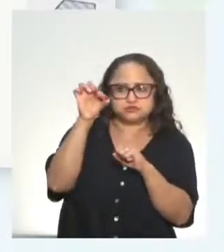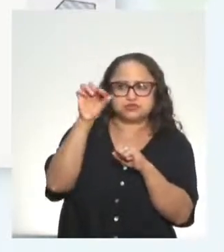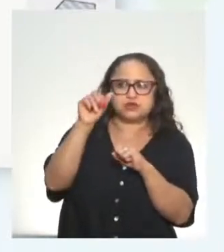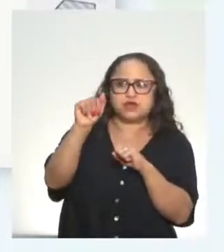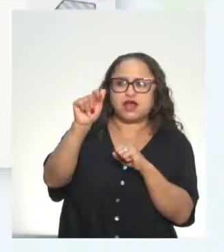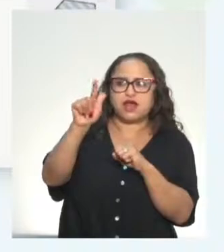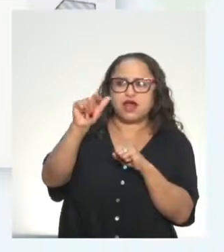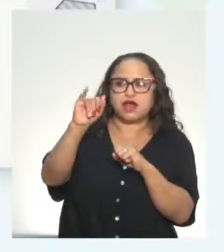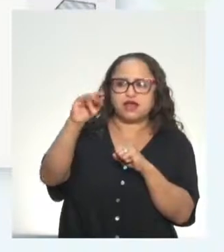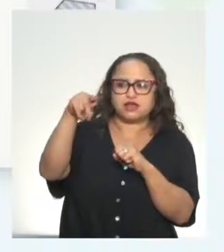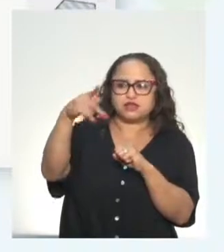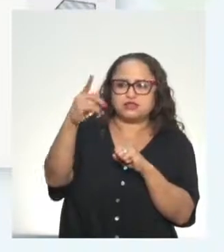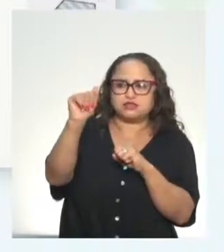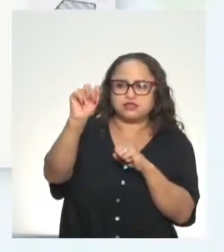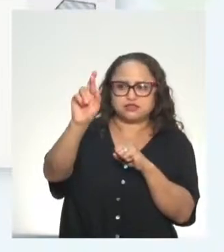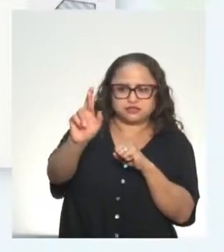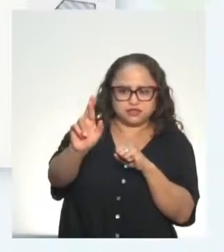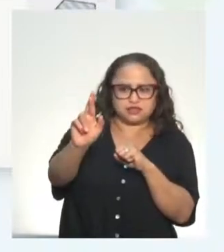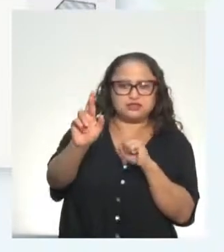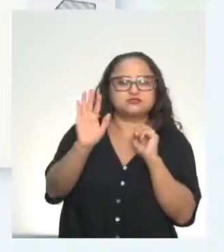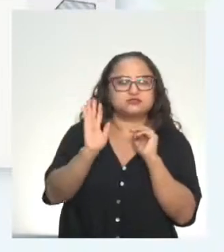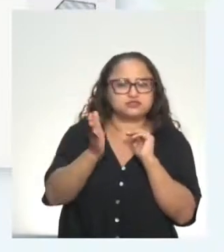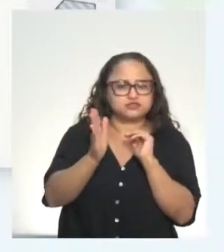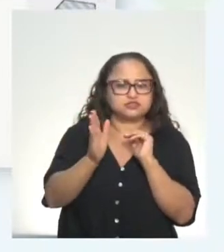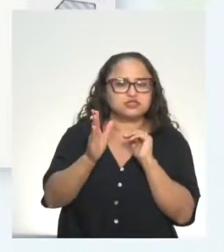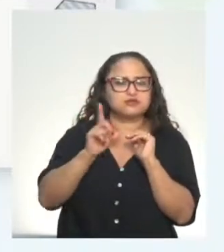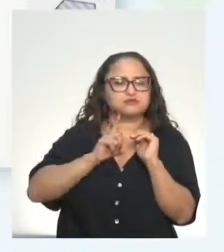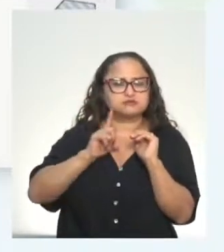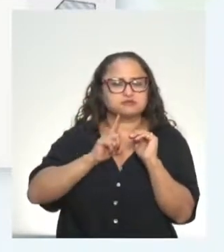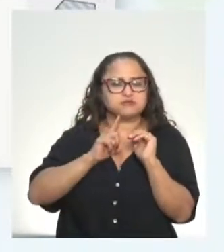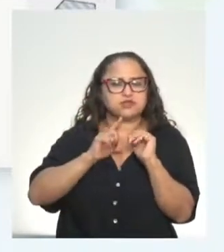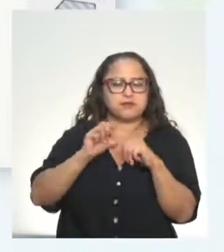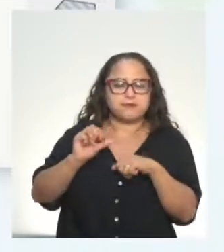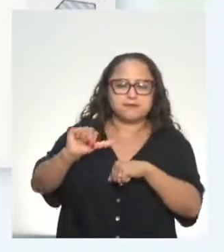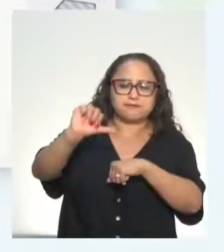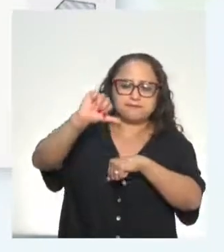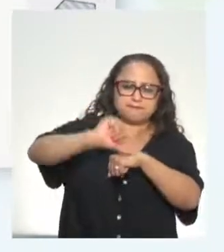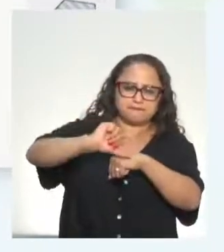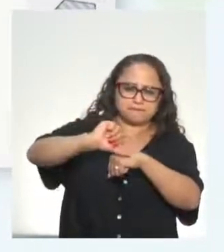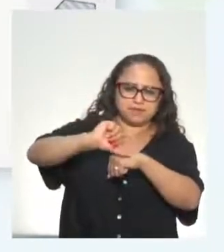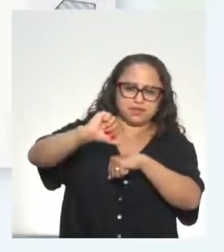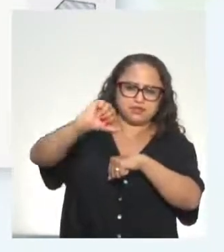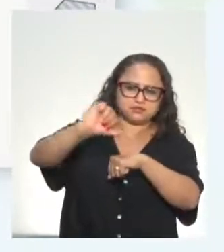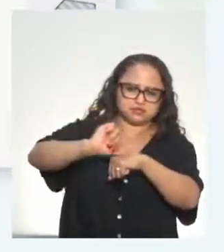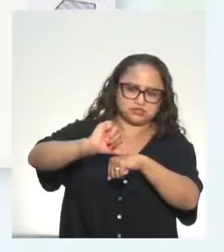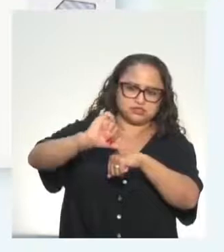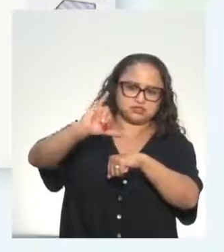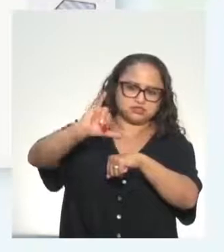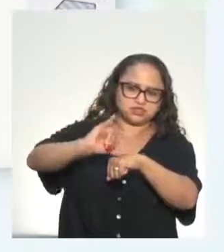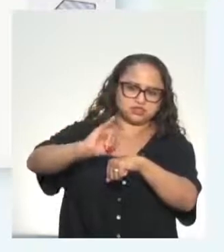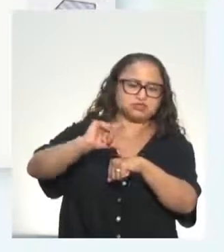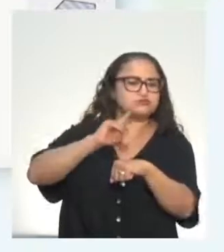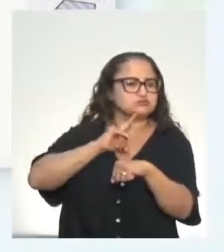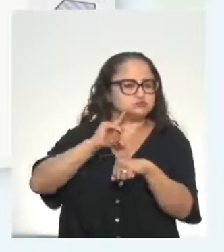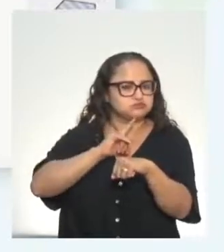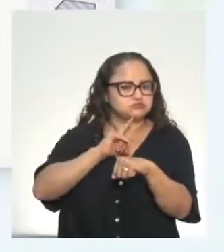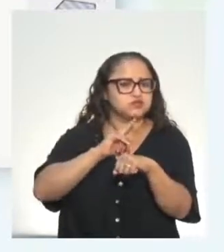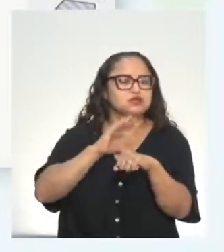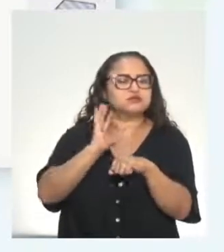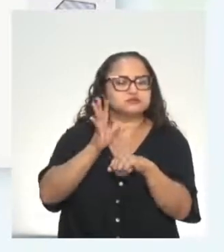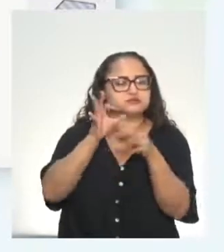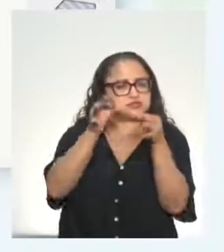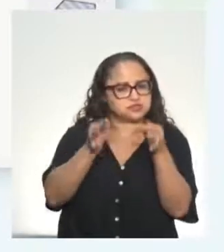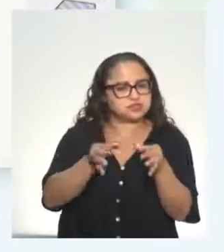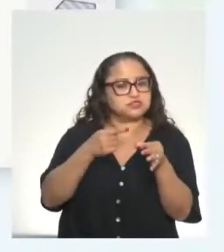peças, botão alinhar, para ela ficar bem centralizada. Agora tenho certeza que ela está bem no meio mesmo, é o que